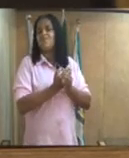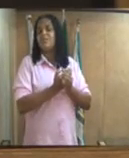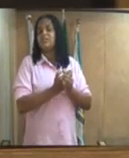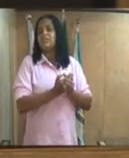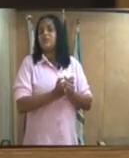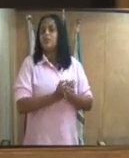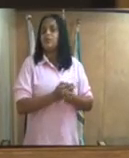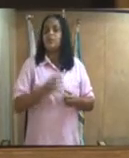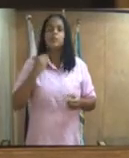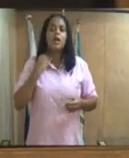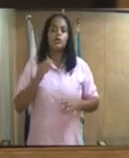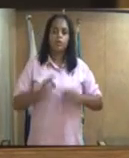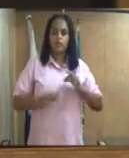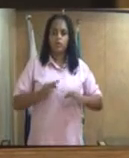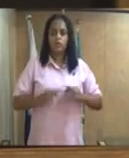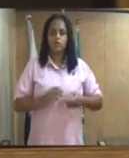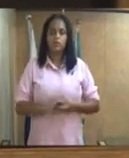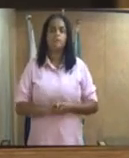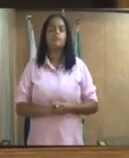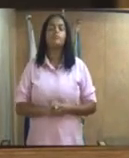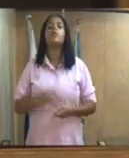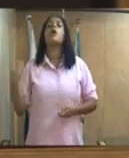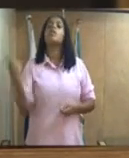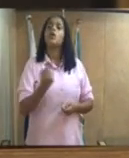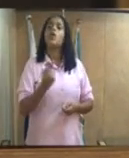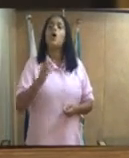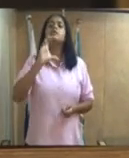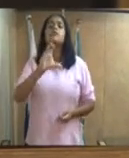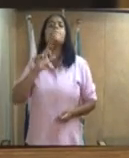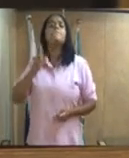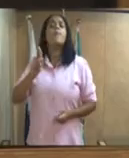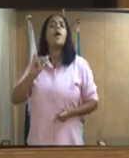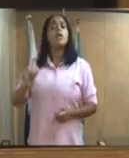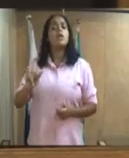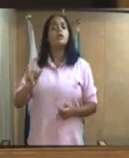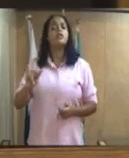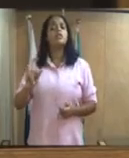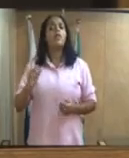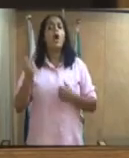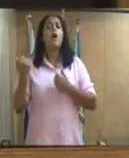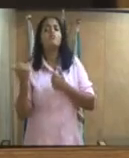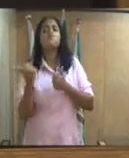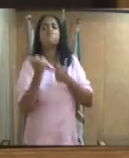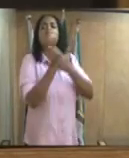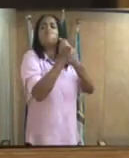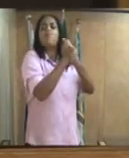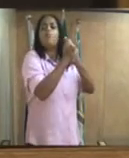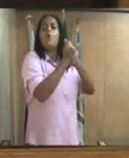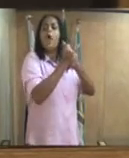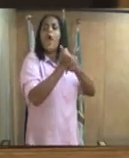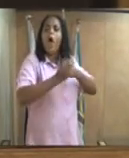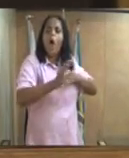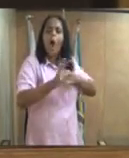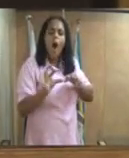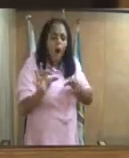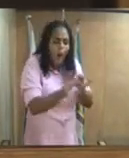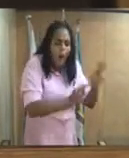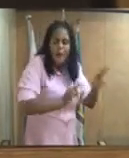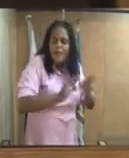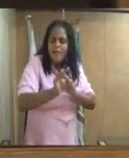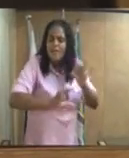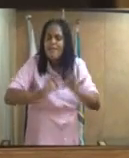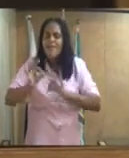senhor presidente, só vem complementar, só vem reunir elementos para que a gente